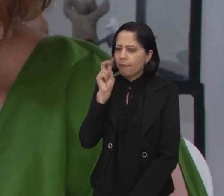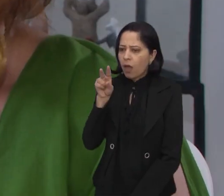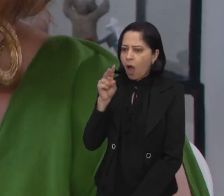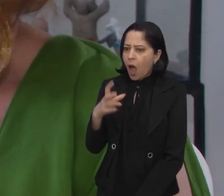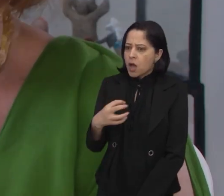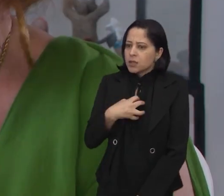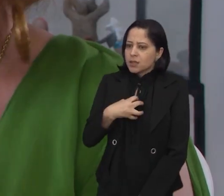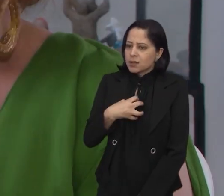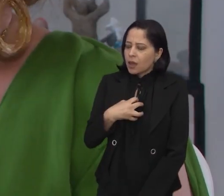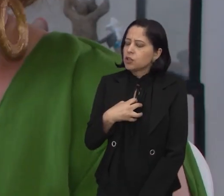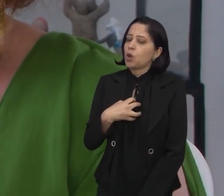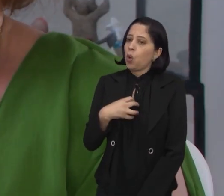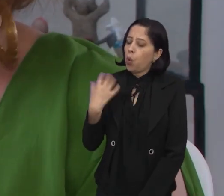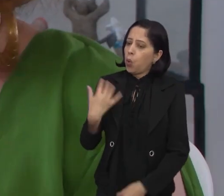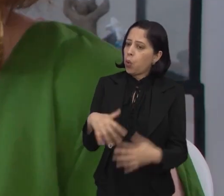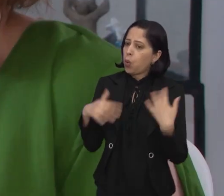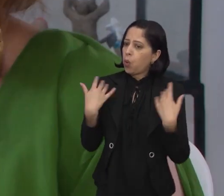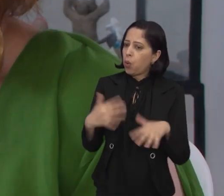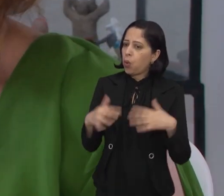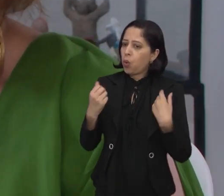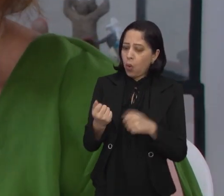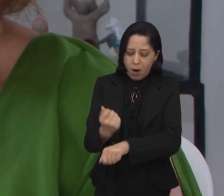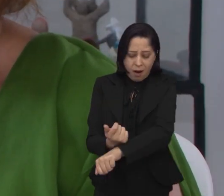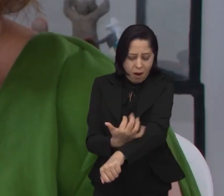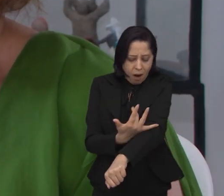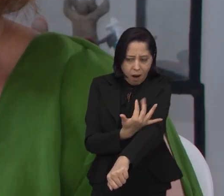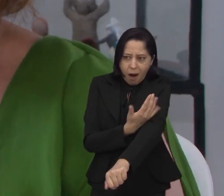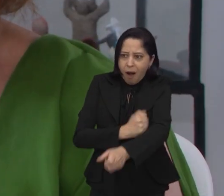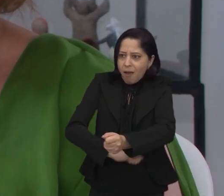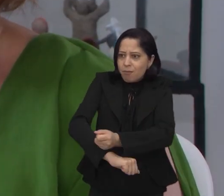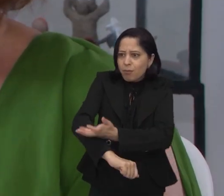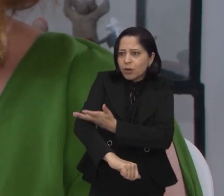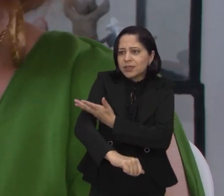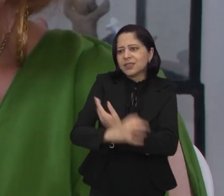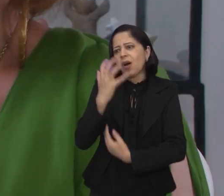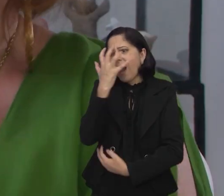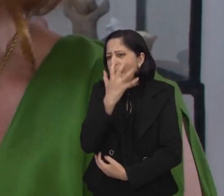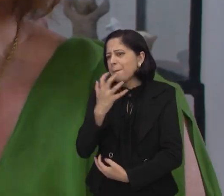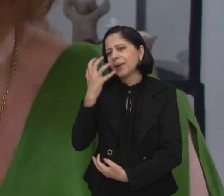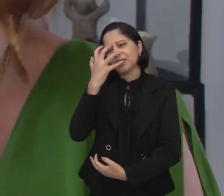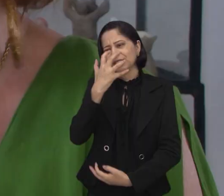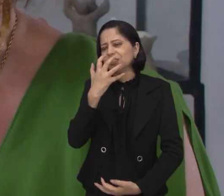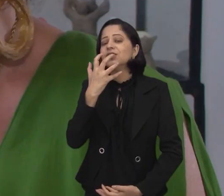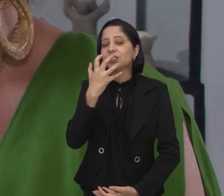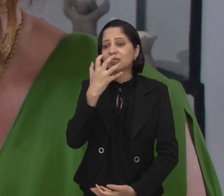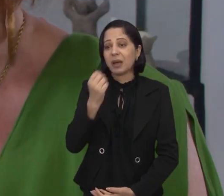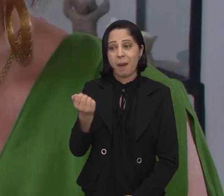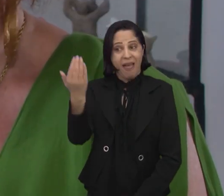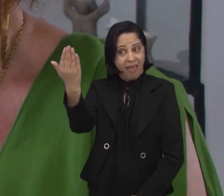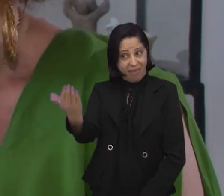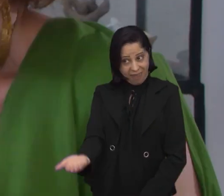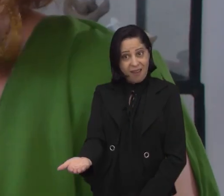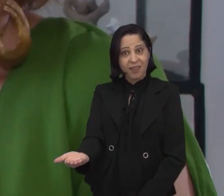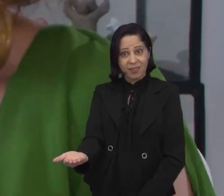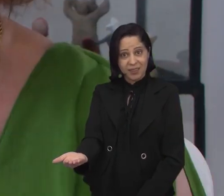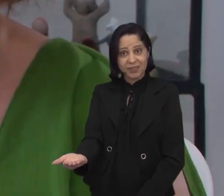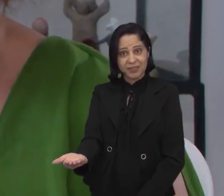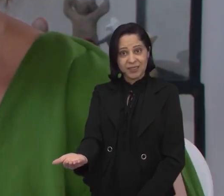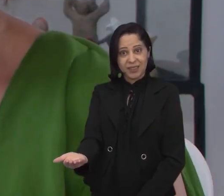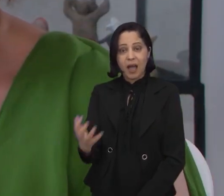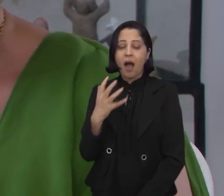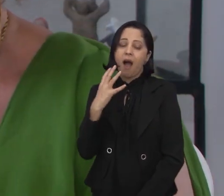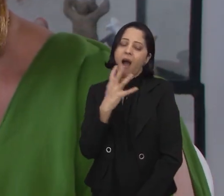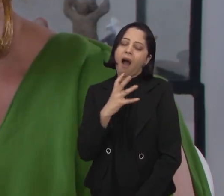desperta em você, né, ativa em você essa energia, se apaixonar pela vida. Porque ela era